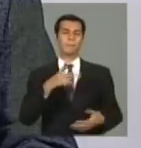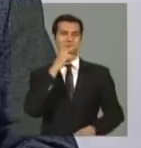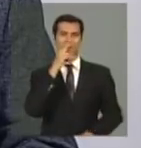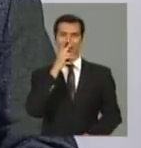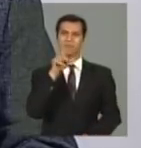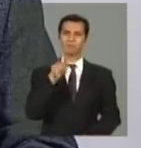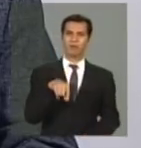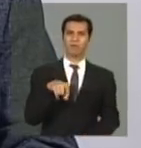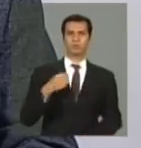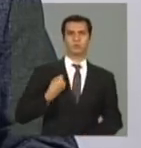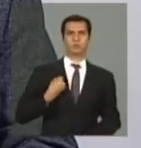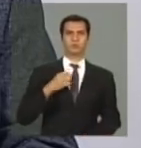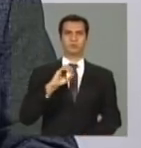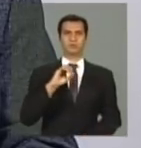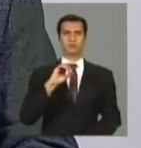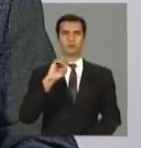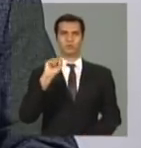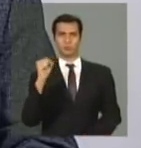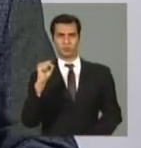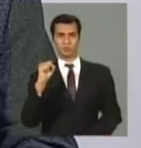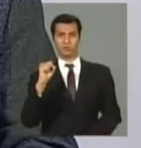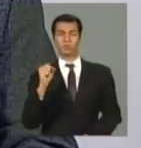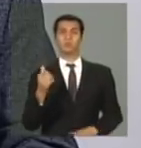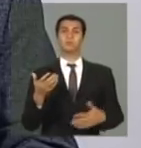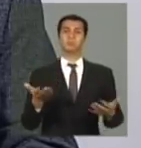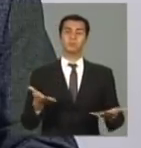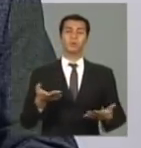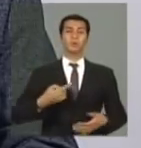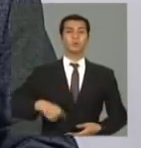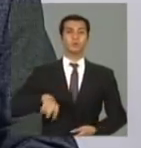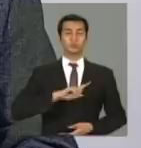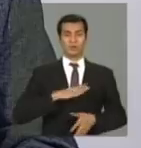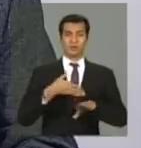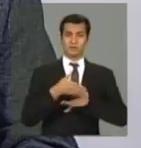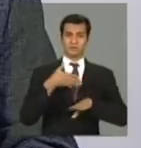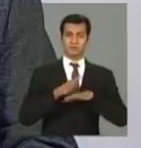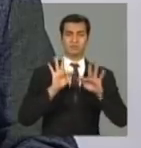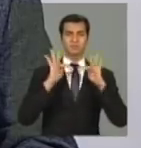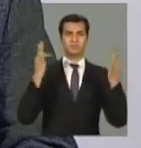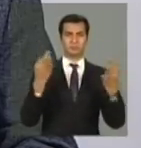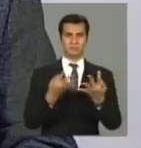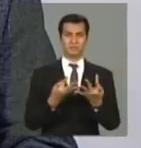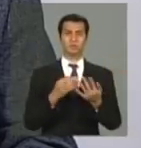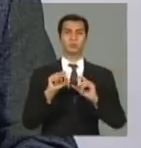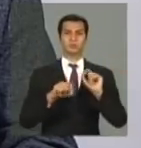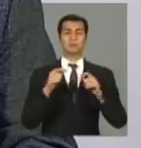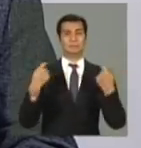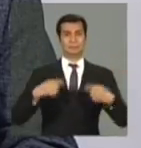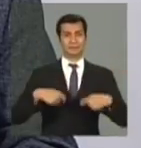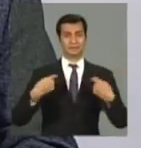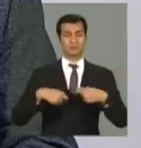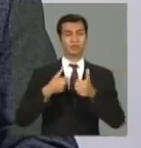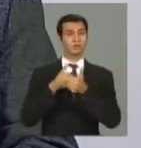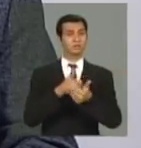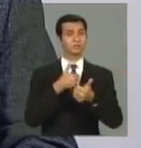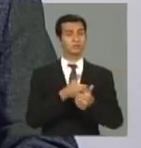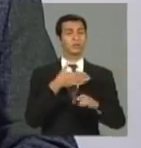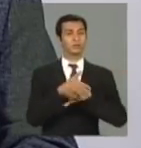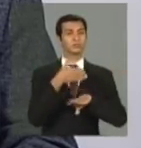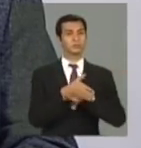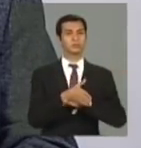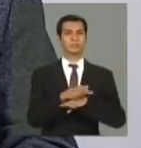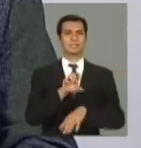Bem, para acessar a informação das famílias, deve se acessar o SIGPBF, que